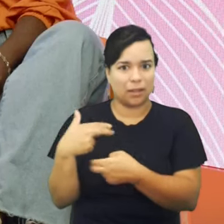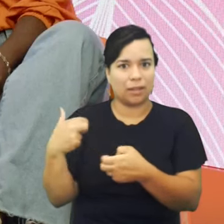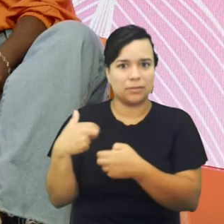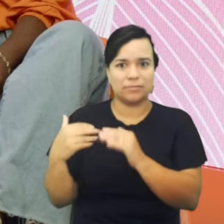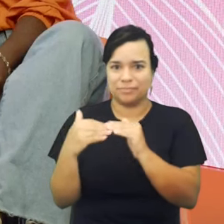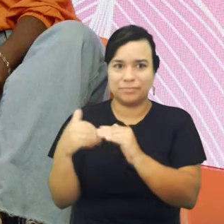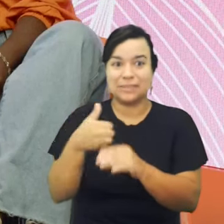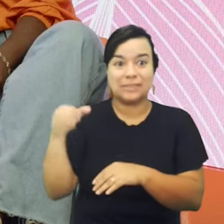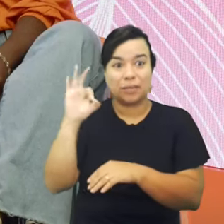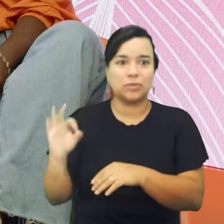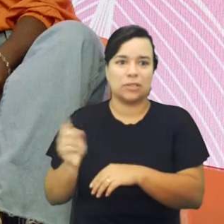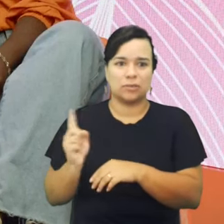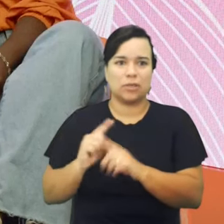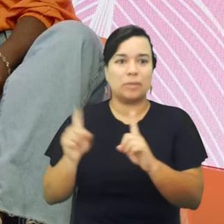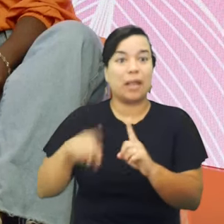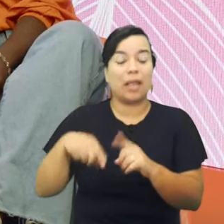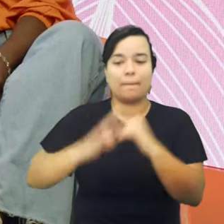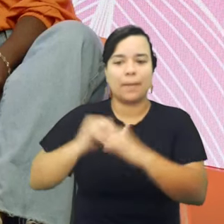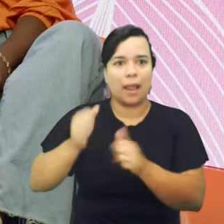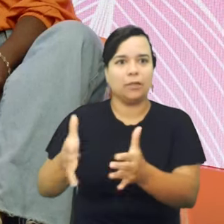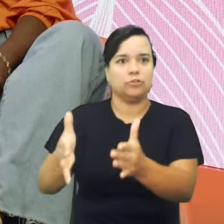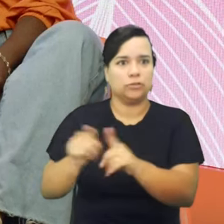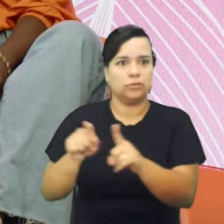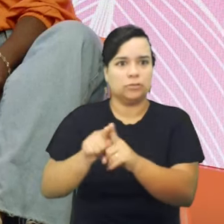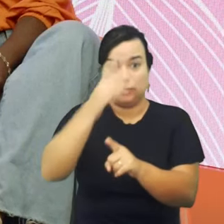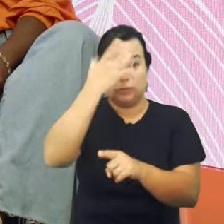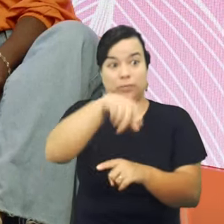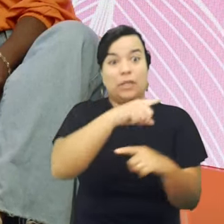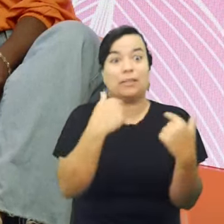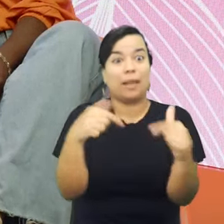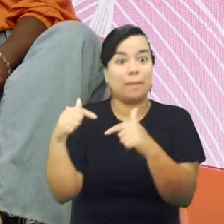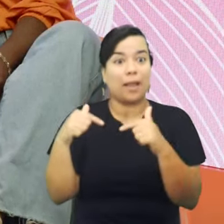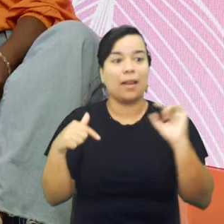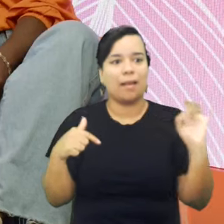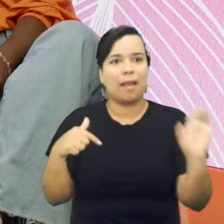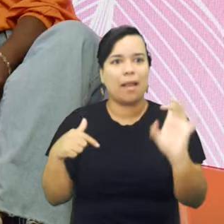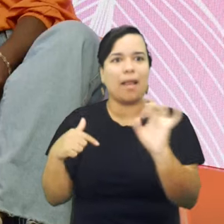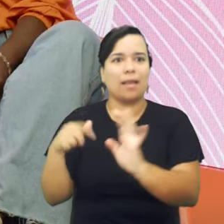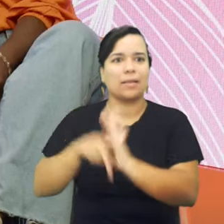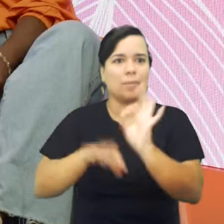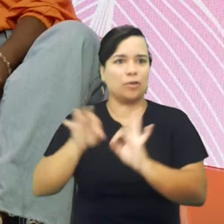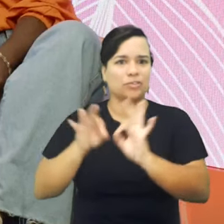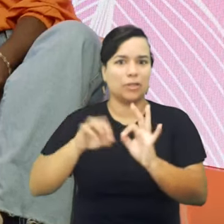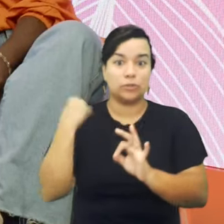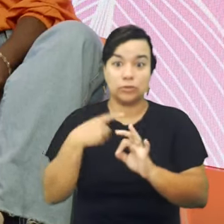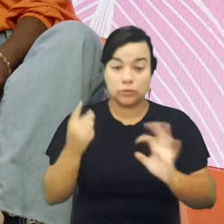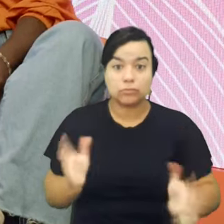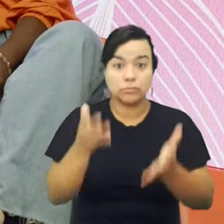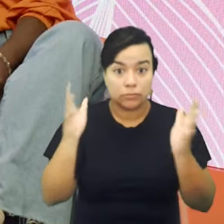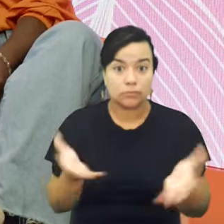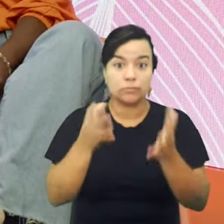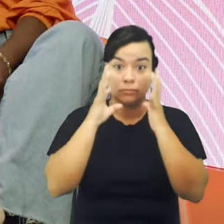é uma pejotização na prática também. Sim. As pessoas trabalham pra gente por projetos. Sim. E a gente estimula isso e olhando